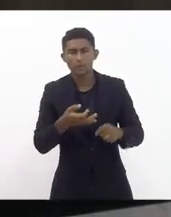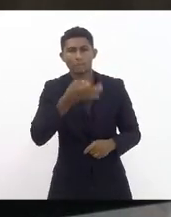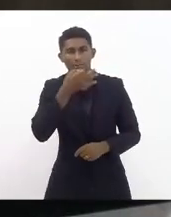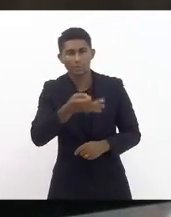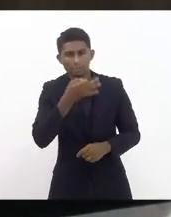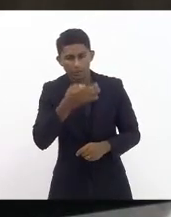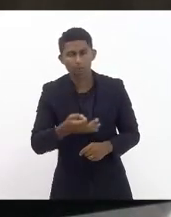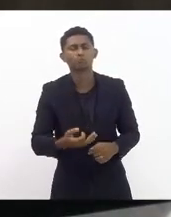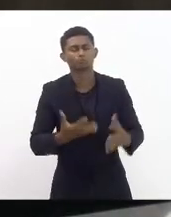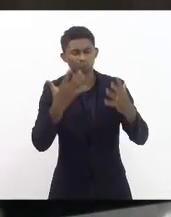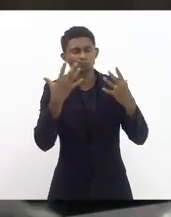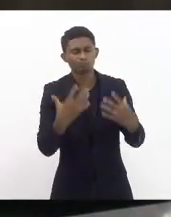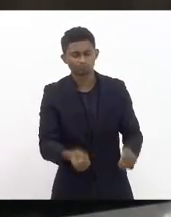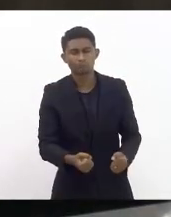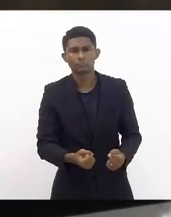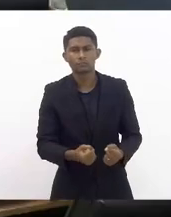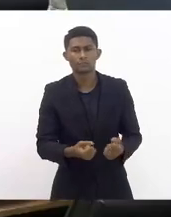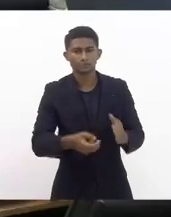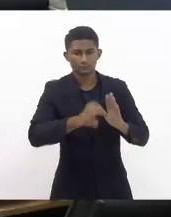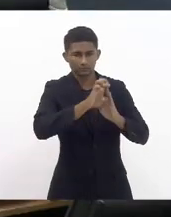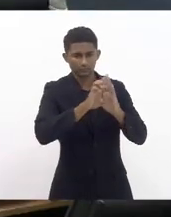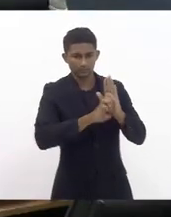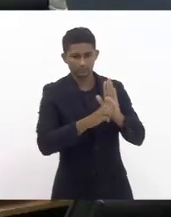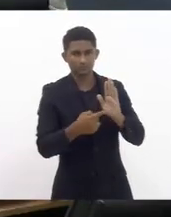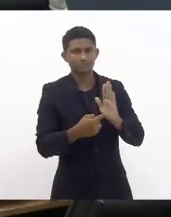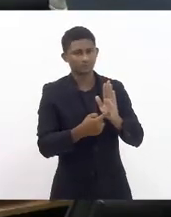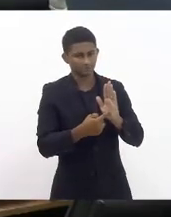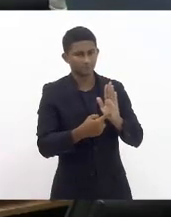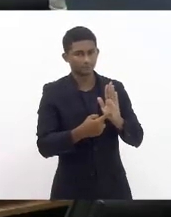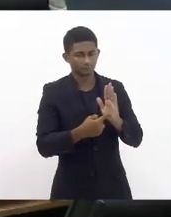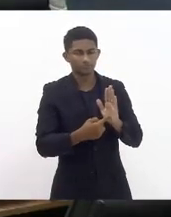favorável com emendas.